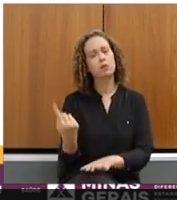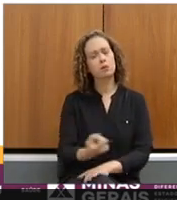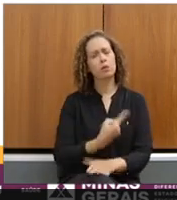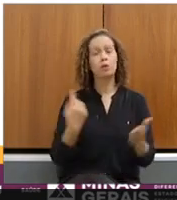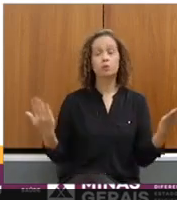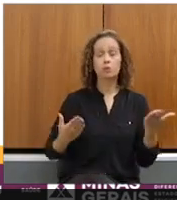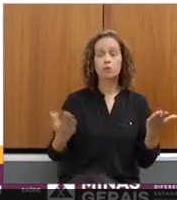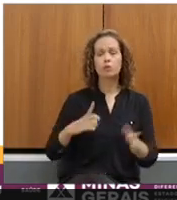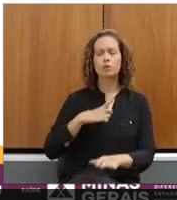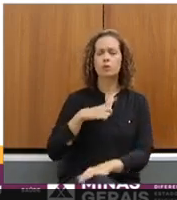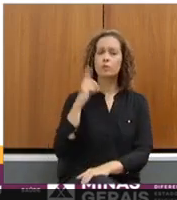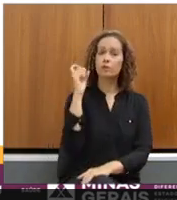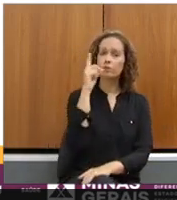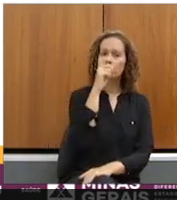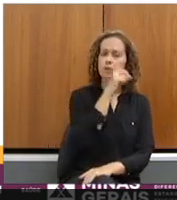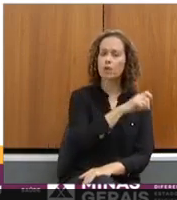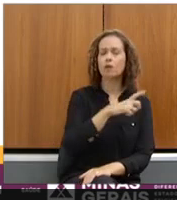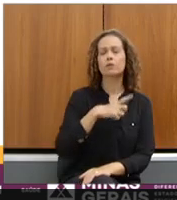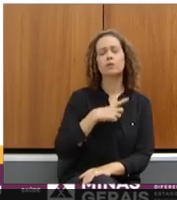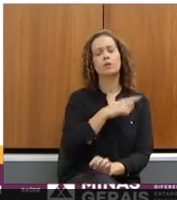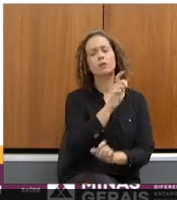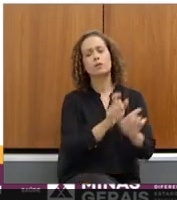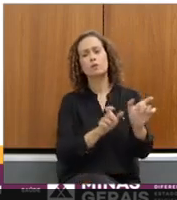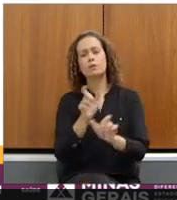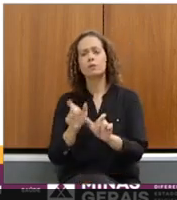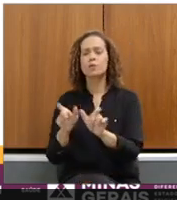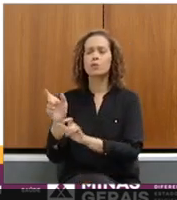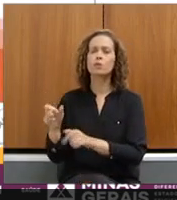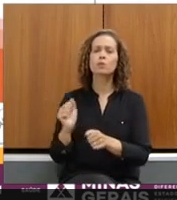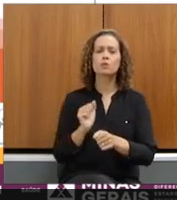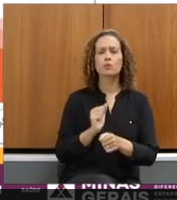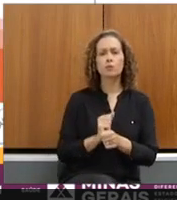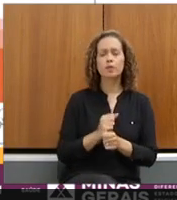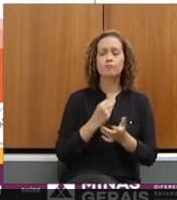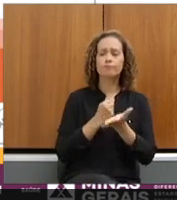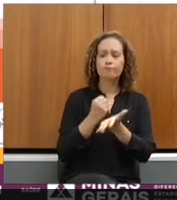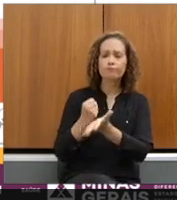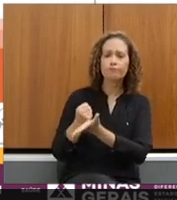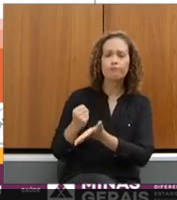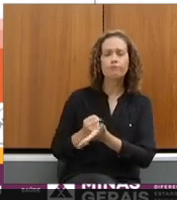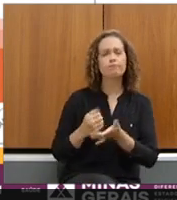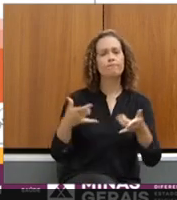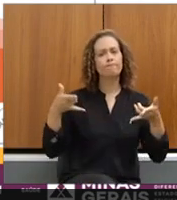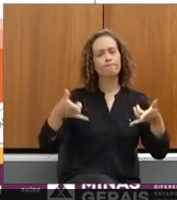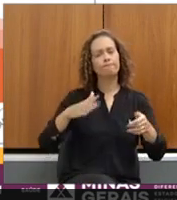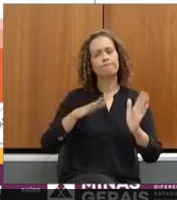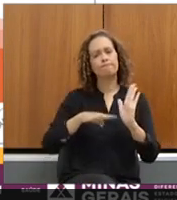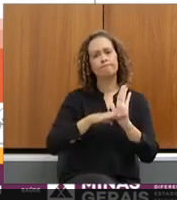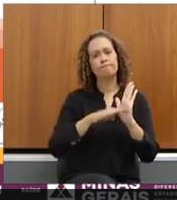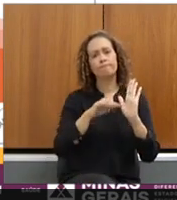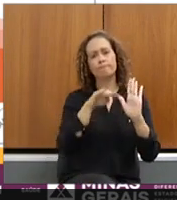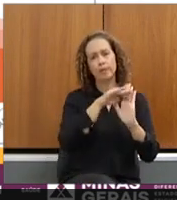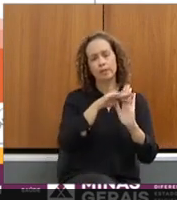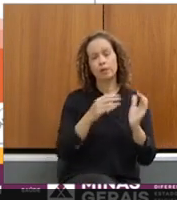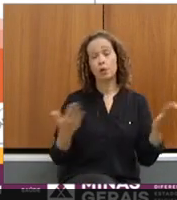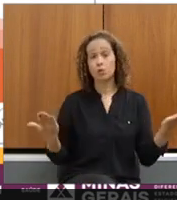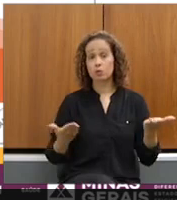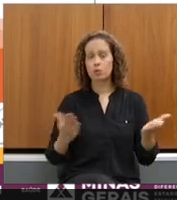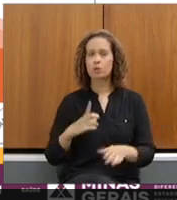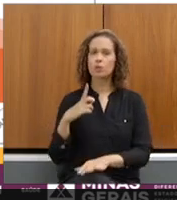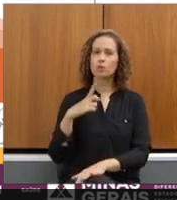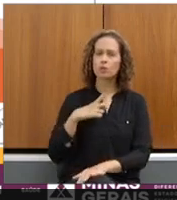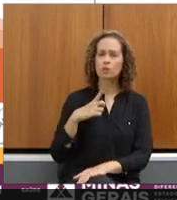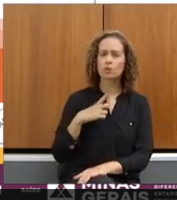dificuldade de encontrar recursos humanos para qualquer aumento de leito a mais é hoje nós temos uma